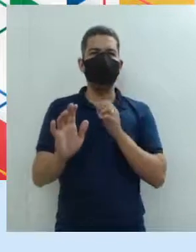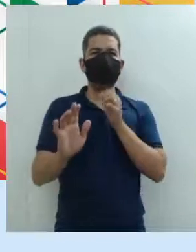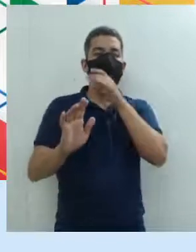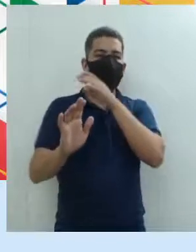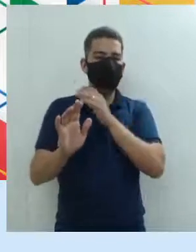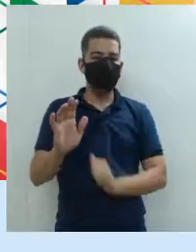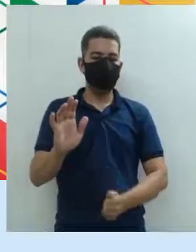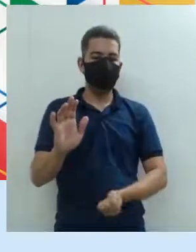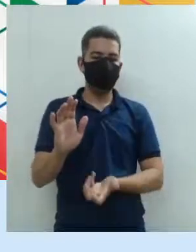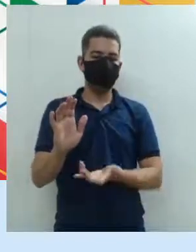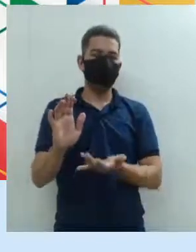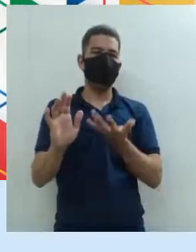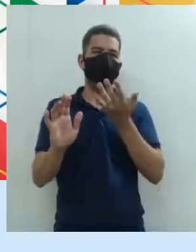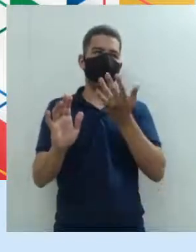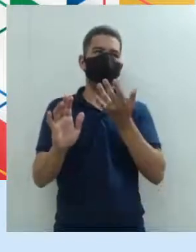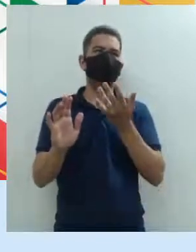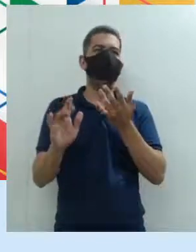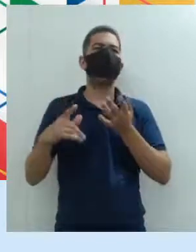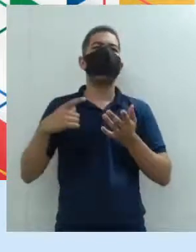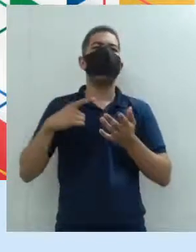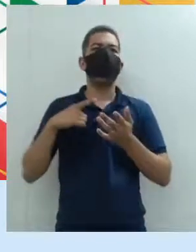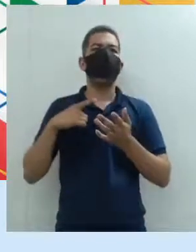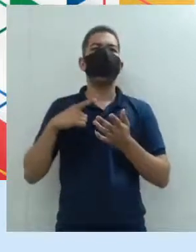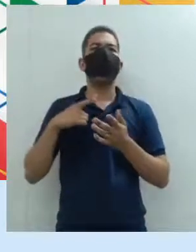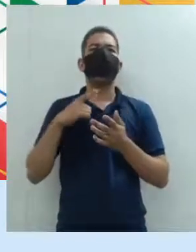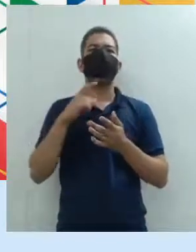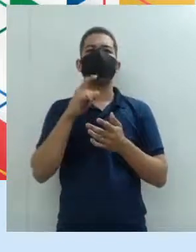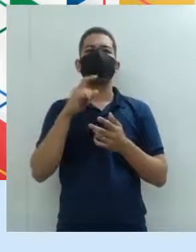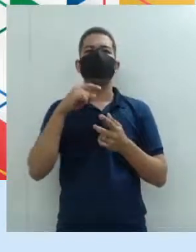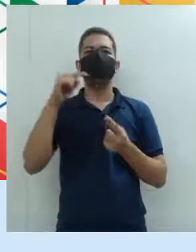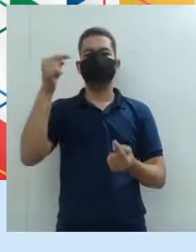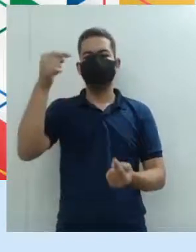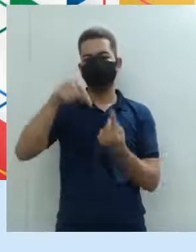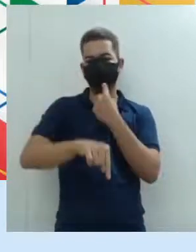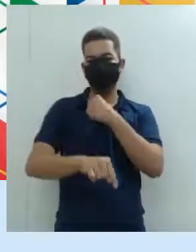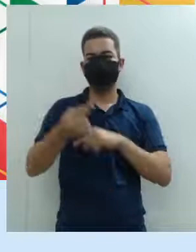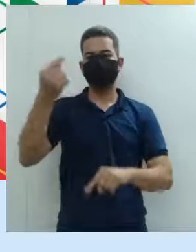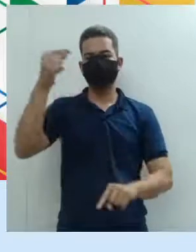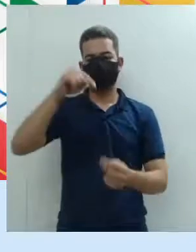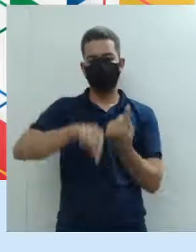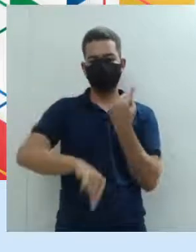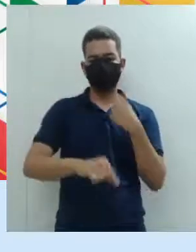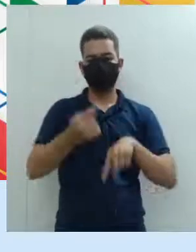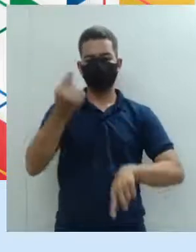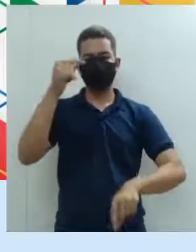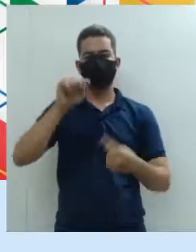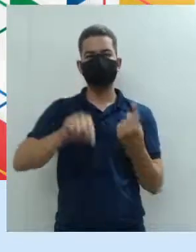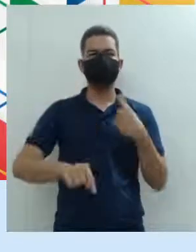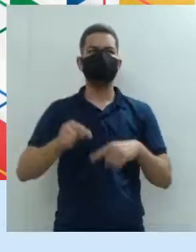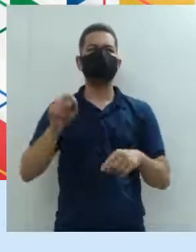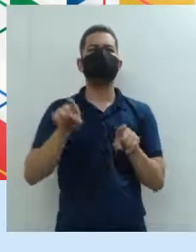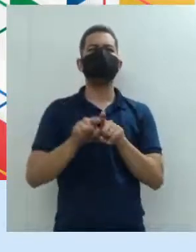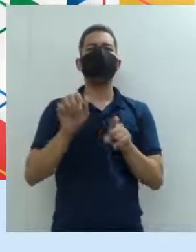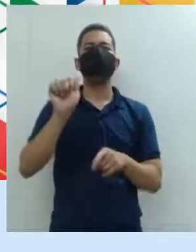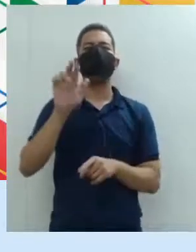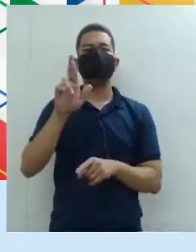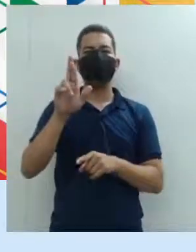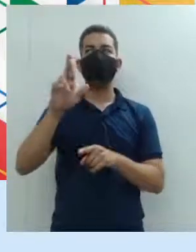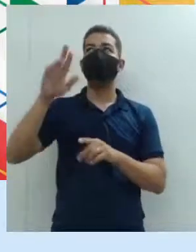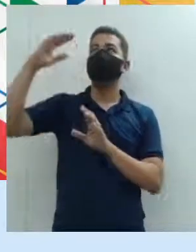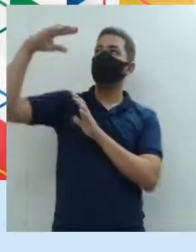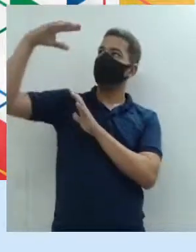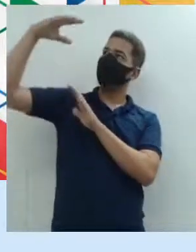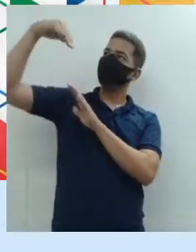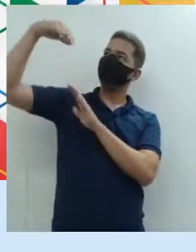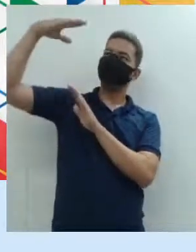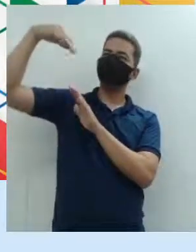quente vai subir. Isso acontece aí no nosso congelador. Acontece também no ar-condicionado. Em uma sala, ele é normalmente colocado na parte de